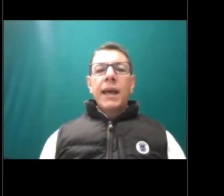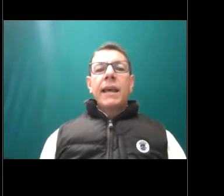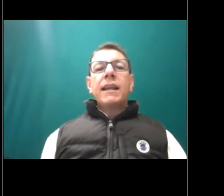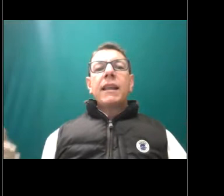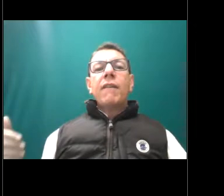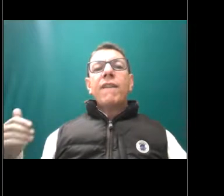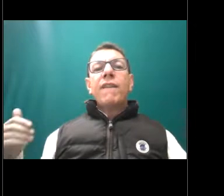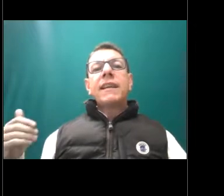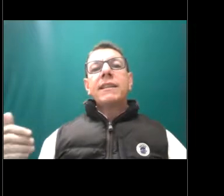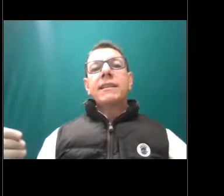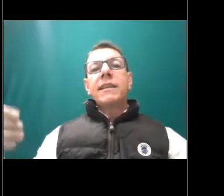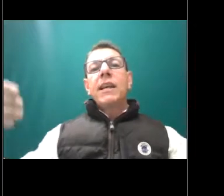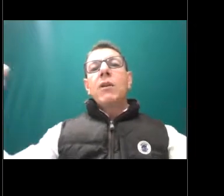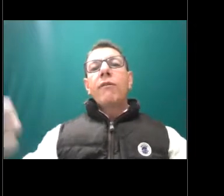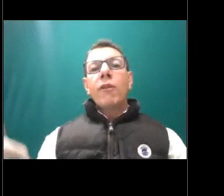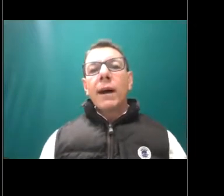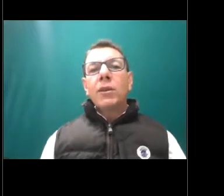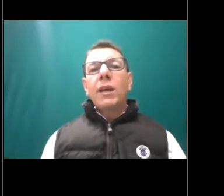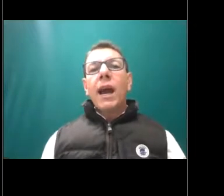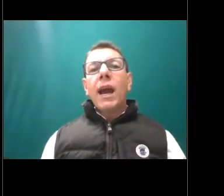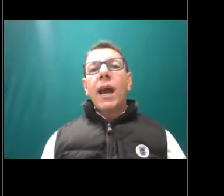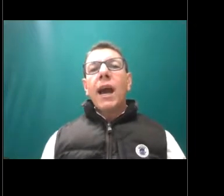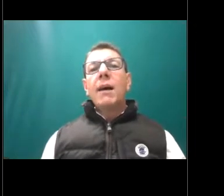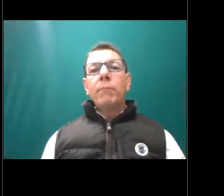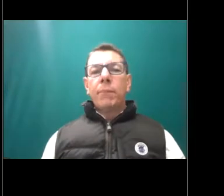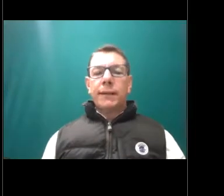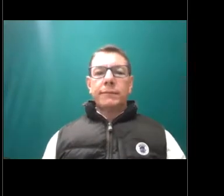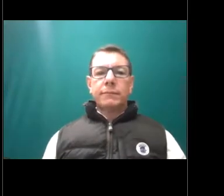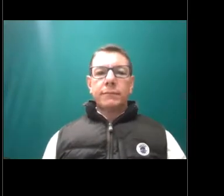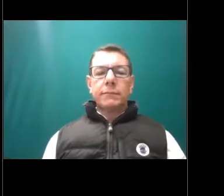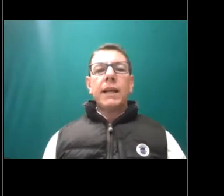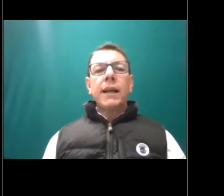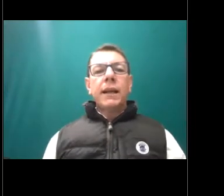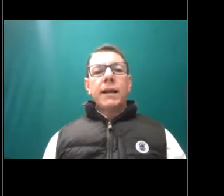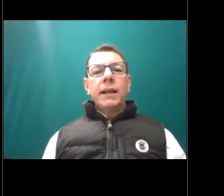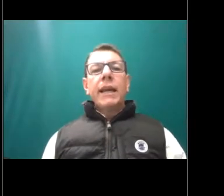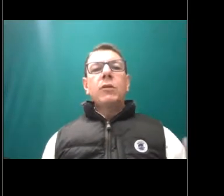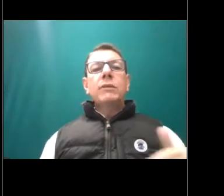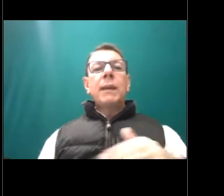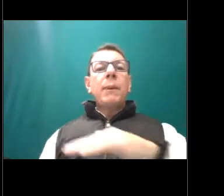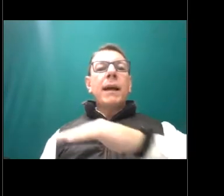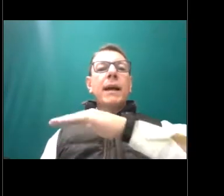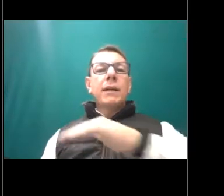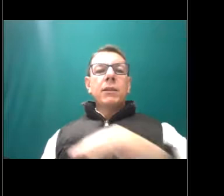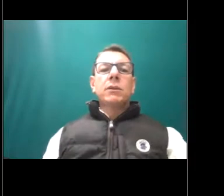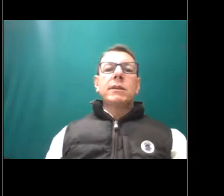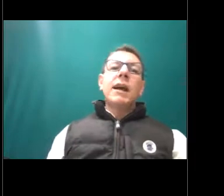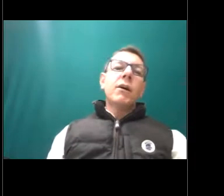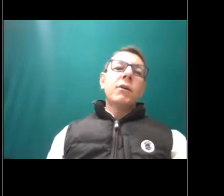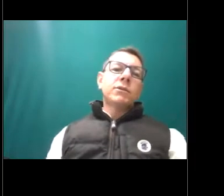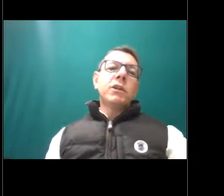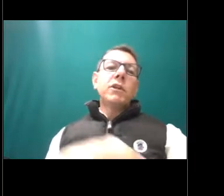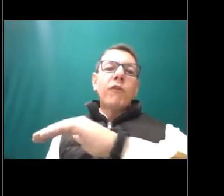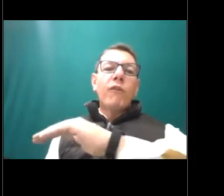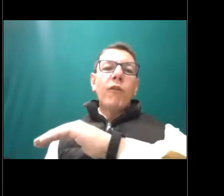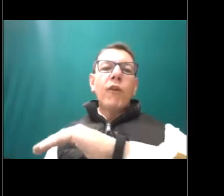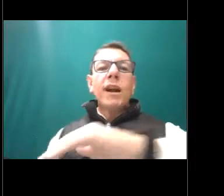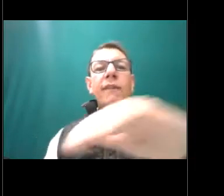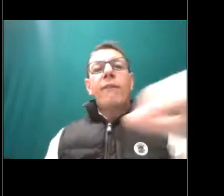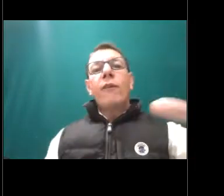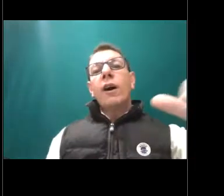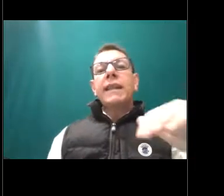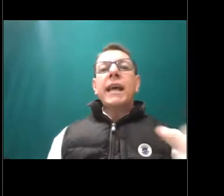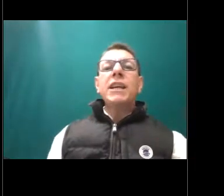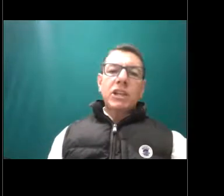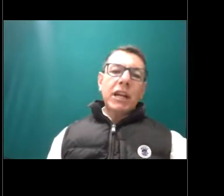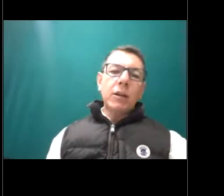Né? Ele está fazendo esse silo em formato de rampa. Né? Ele não está pegando, né, o silo de